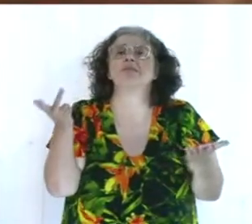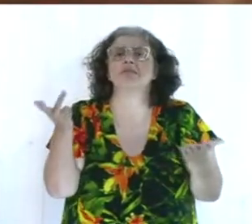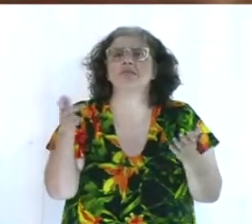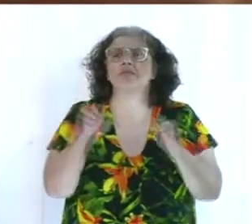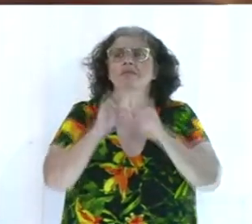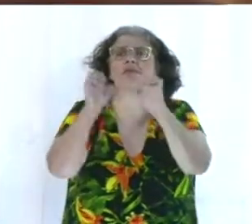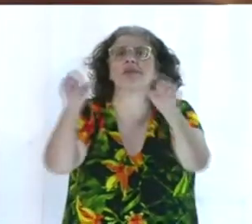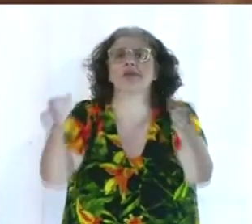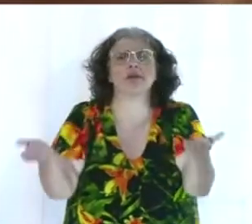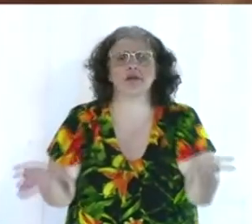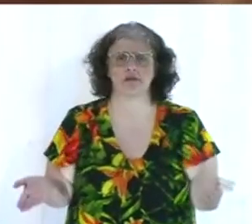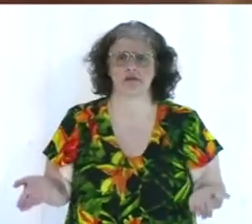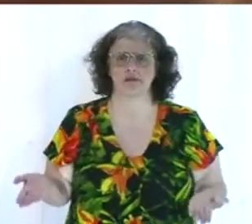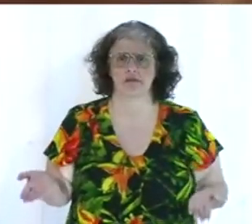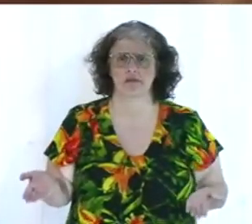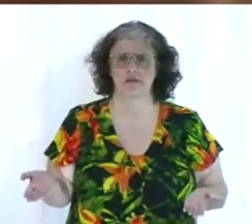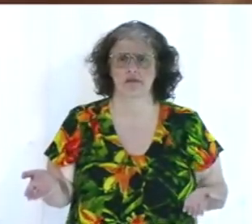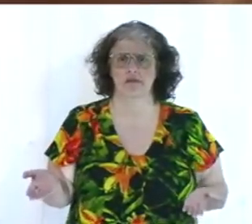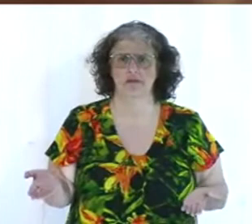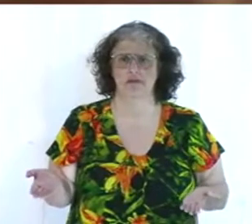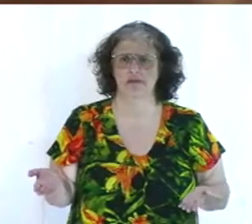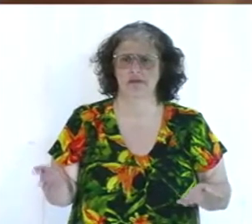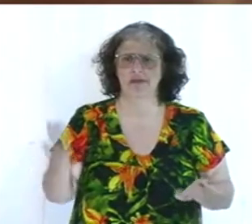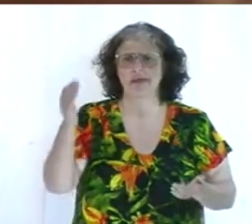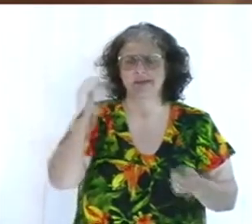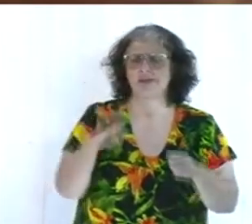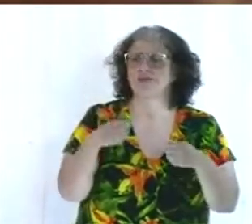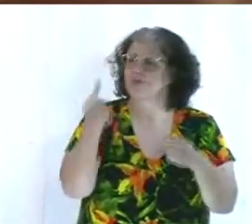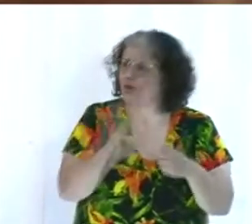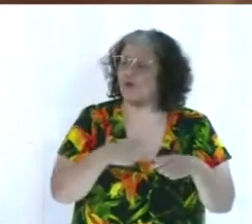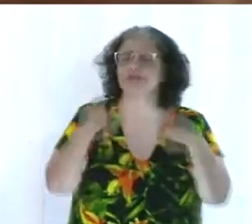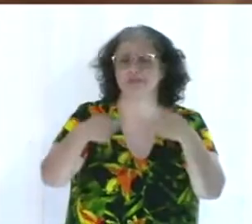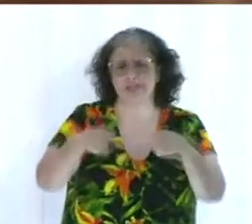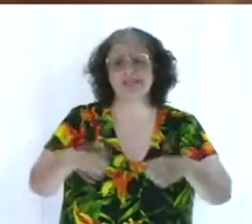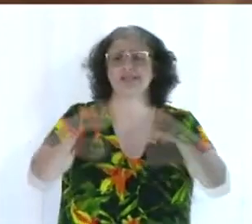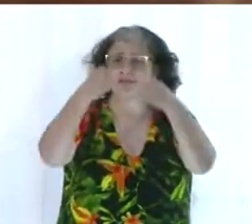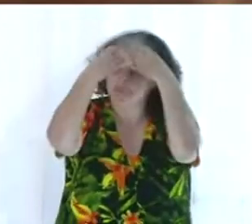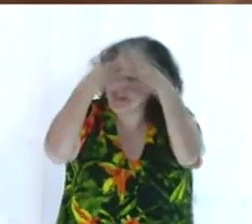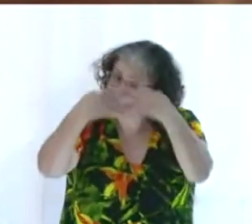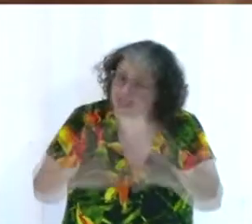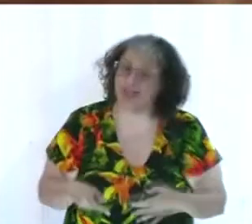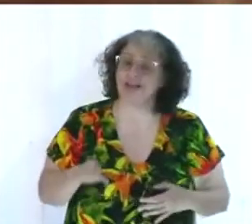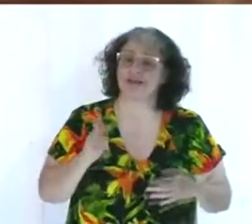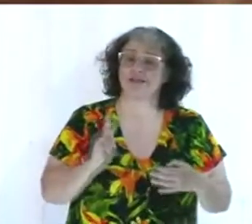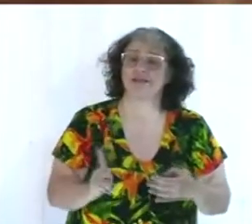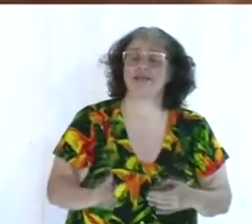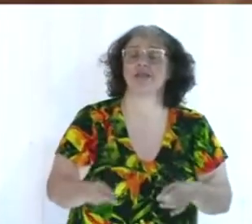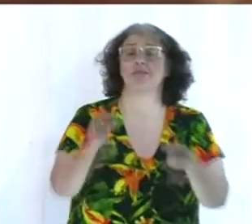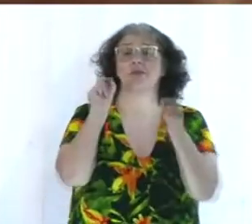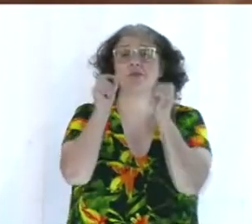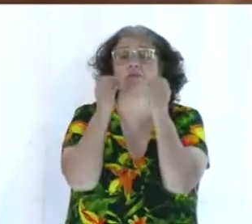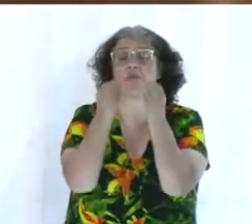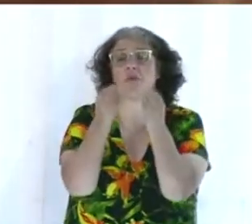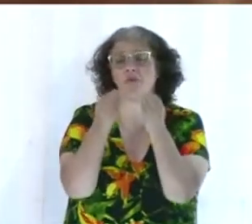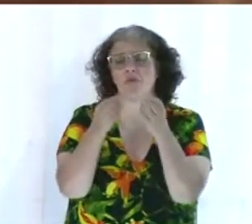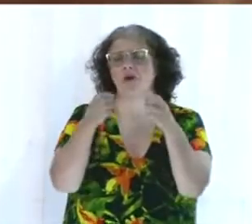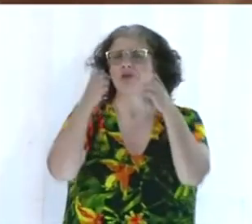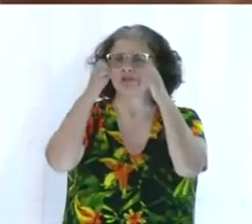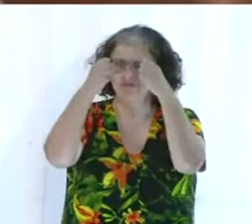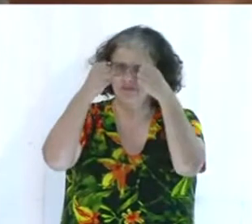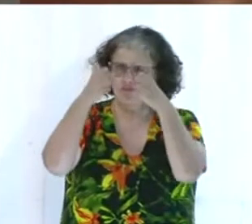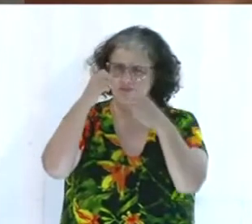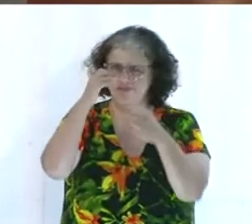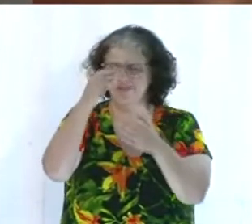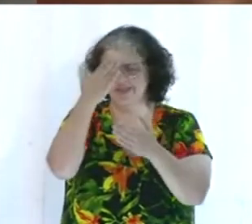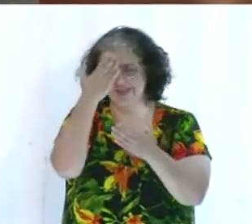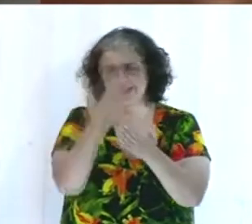hoje nós precisamos explicar em que evangelho nós cremos, qual é o evangelho que pregamos. E Paulo está lidando com esse problema, com